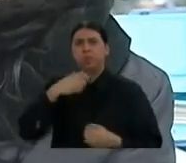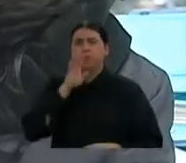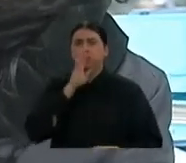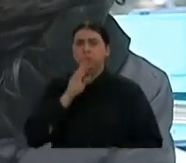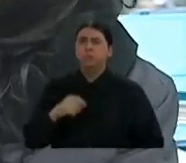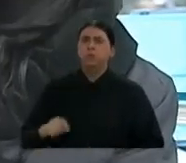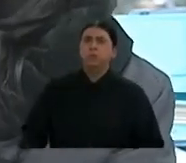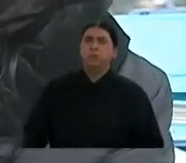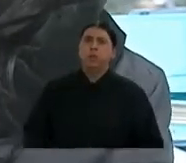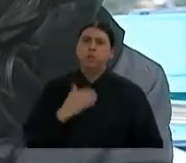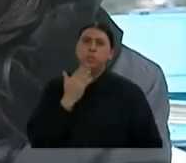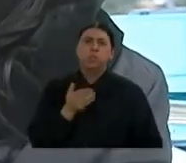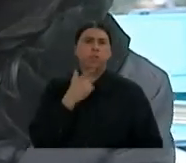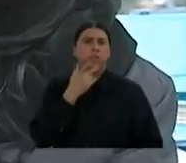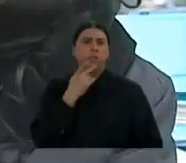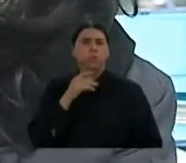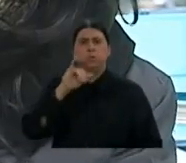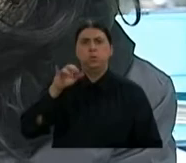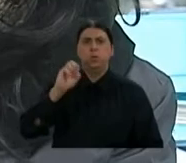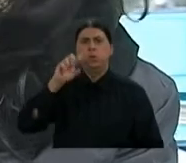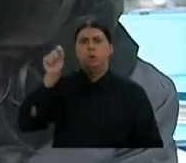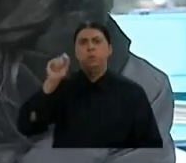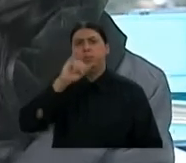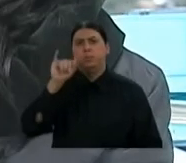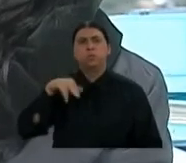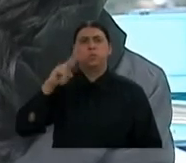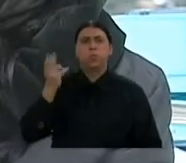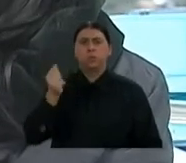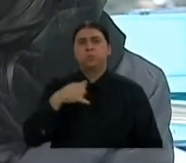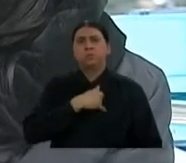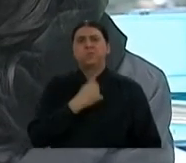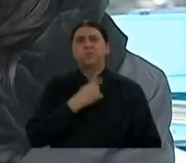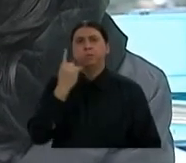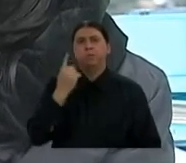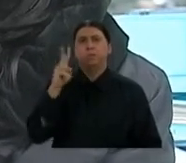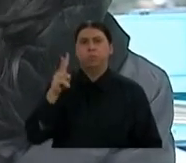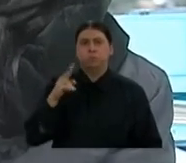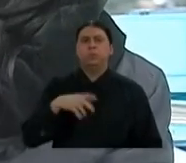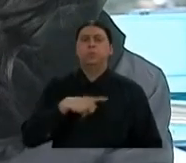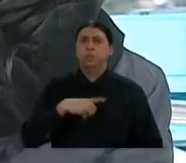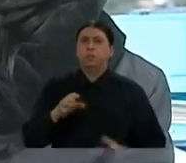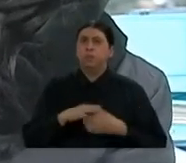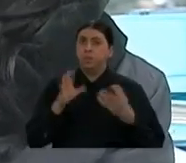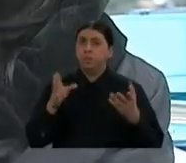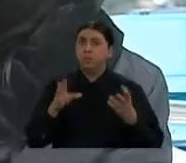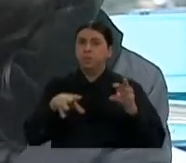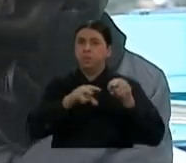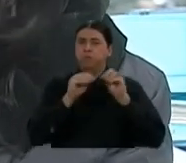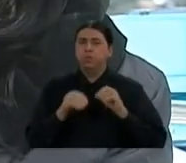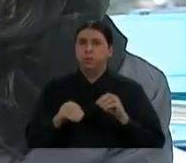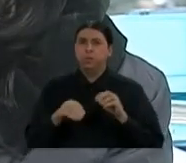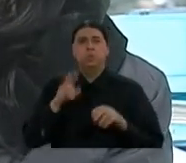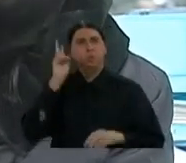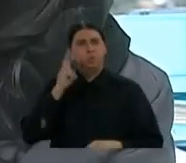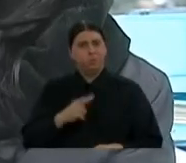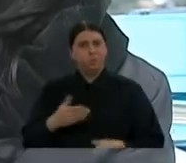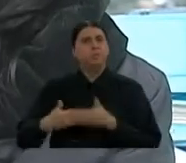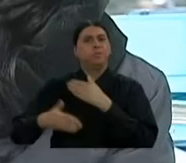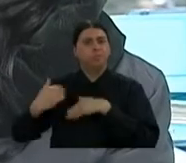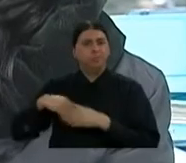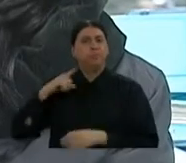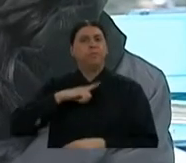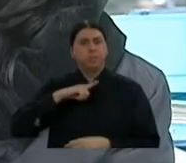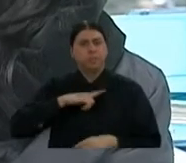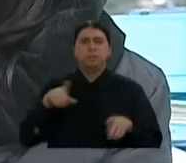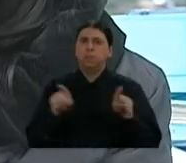por exemplo o joãozinho que tem 11 anos está disponível para social mas esse joãozinho tem uma história esse